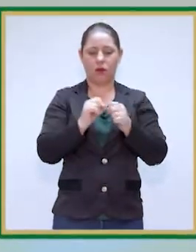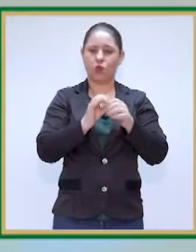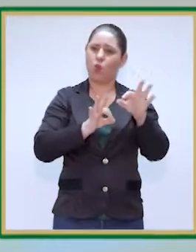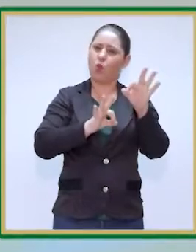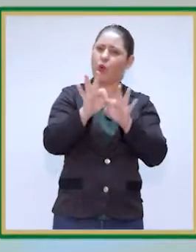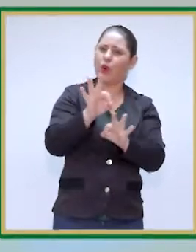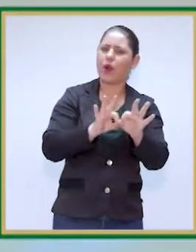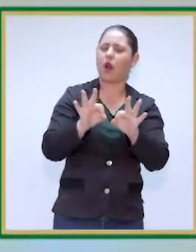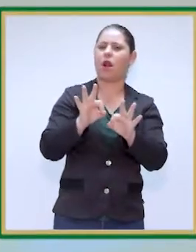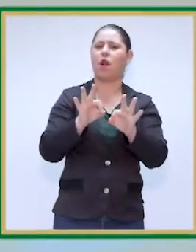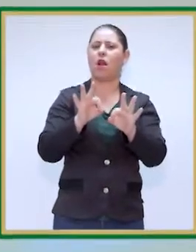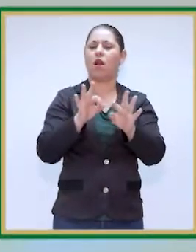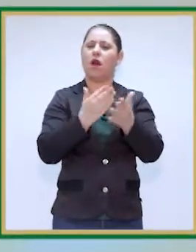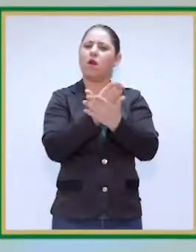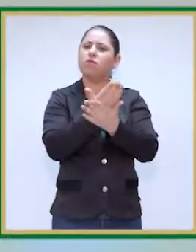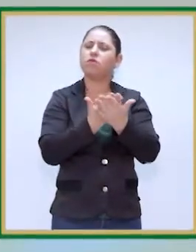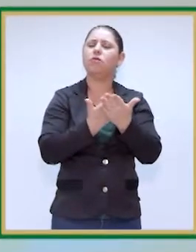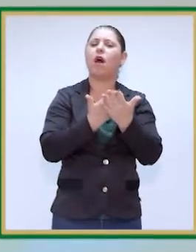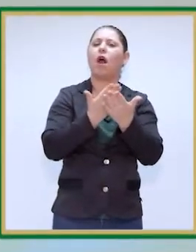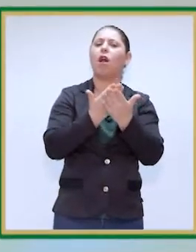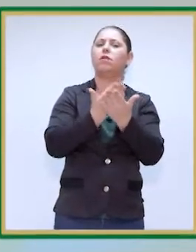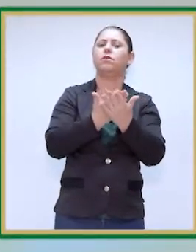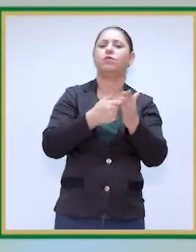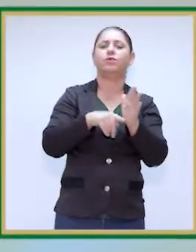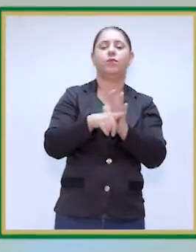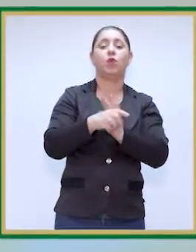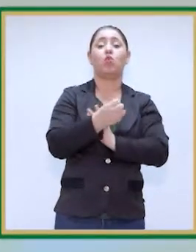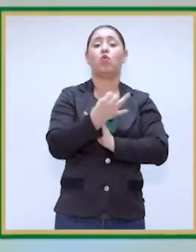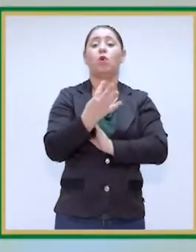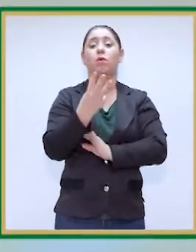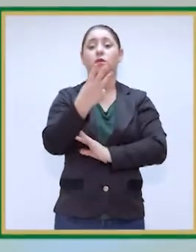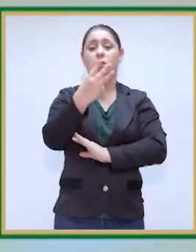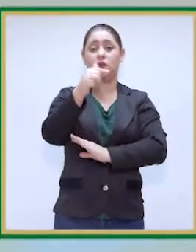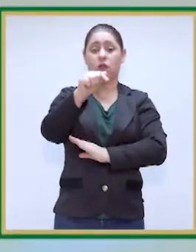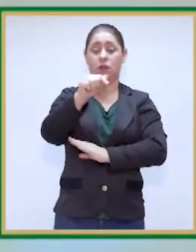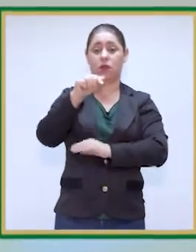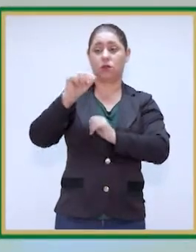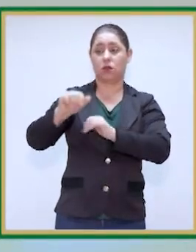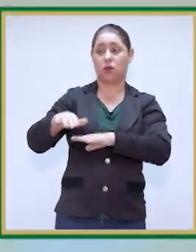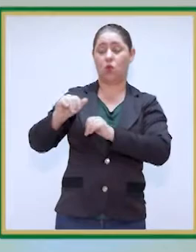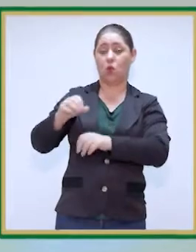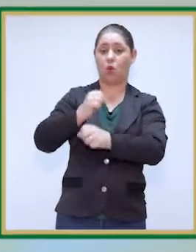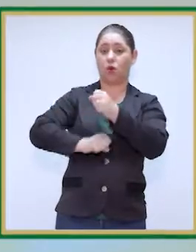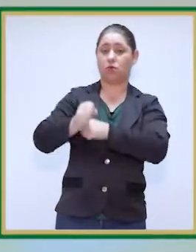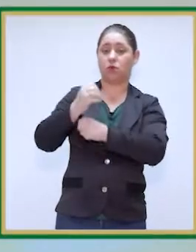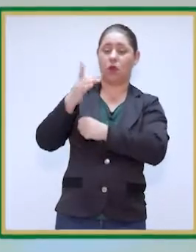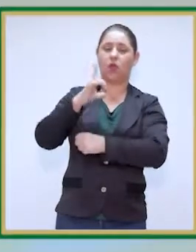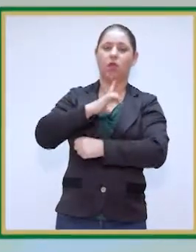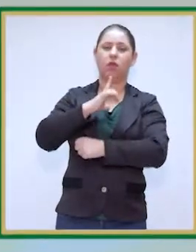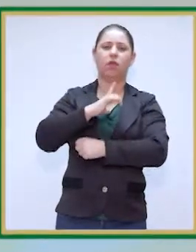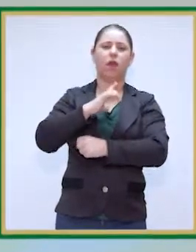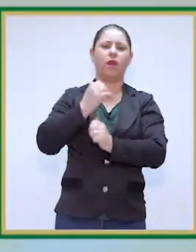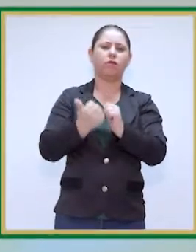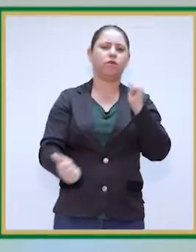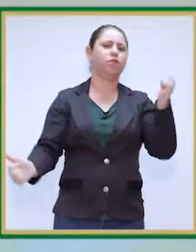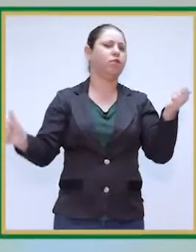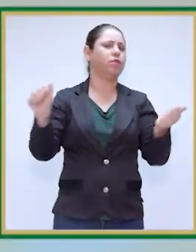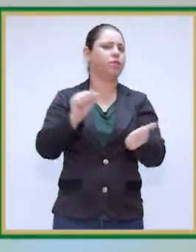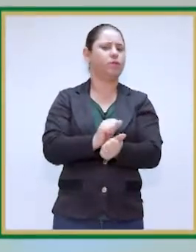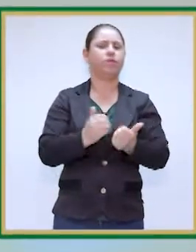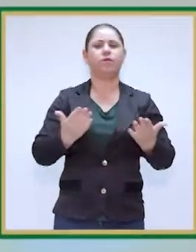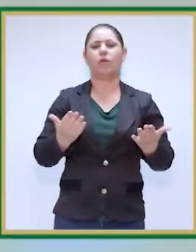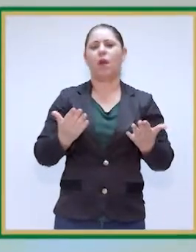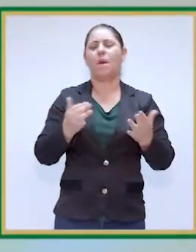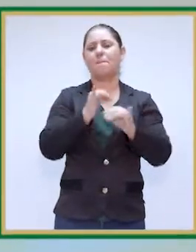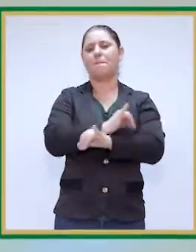filtro, né, defensor? Esse número aí de 37, né, desde setembro do ano passado, já teve alguma atualização? Então,